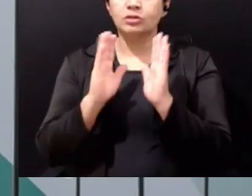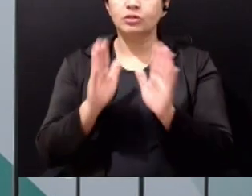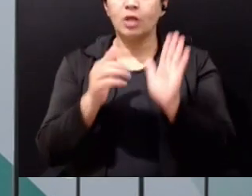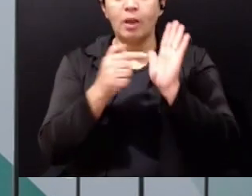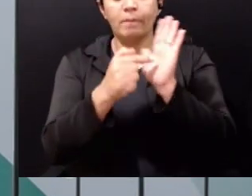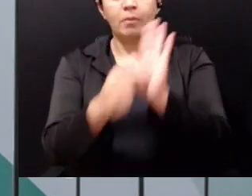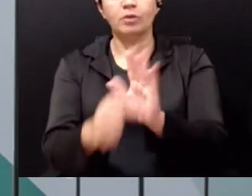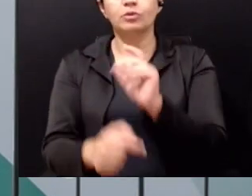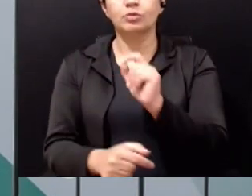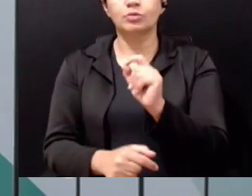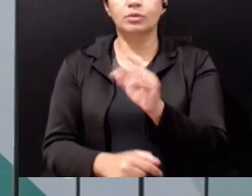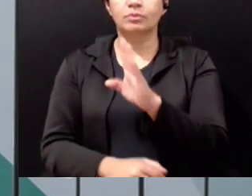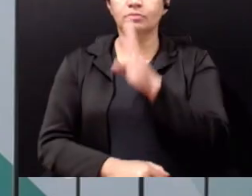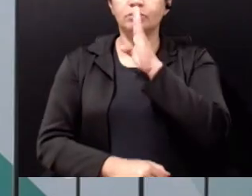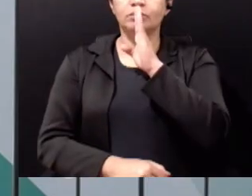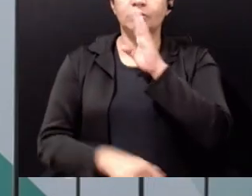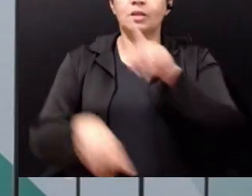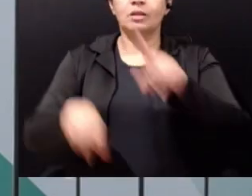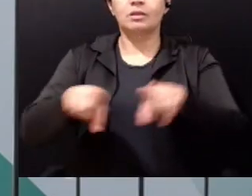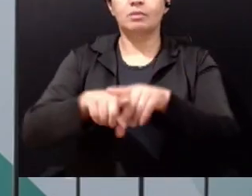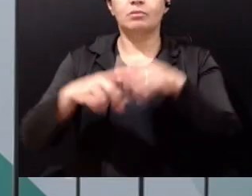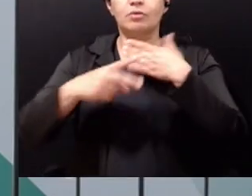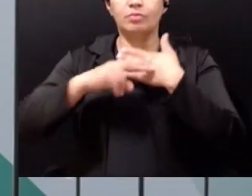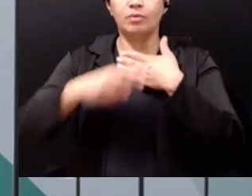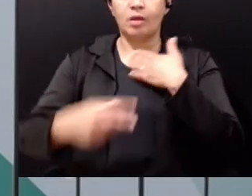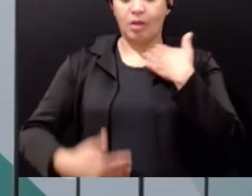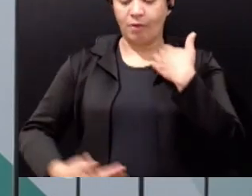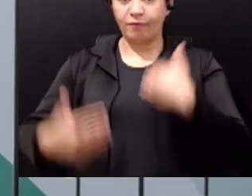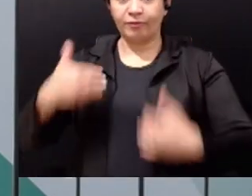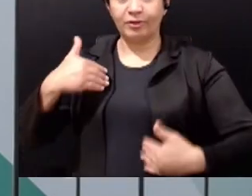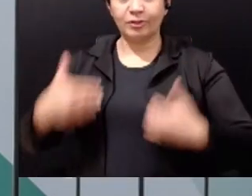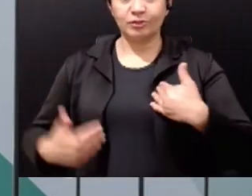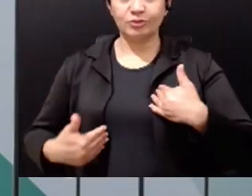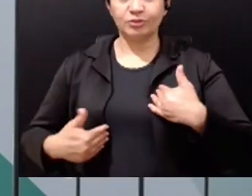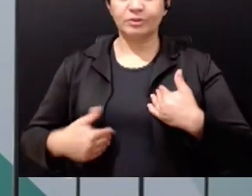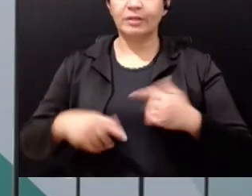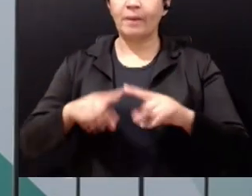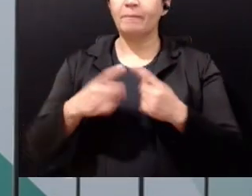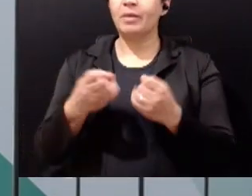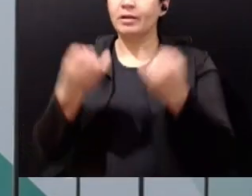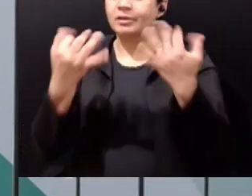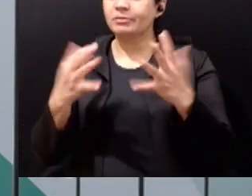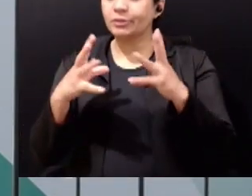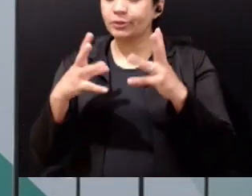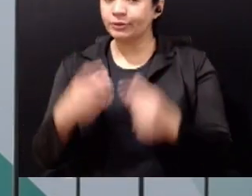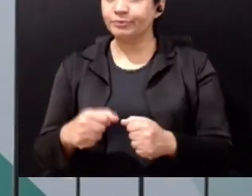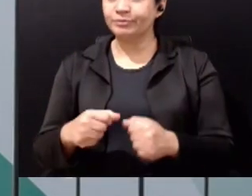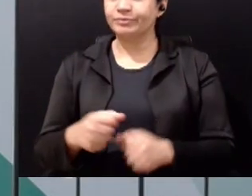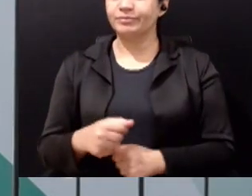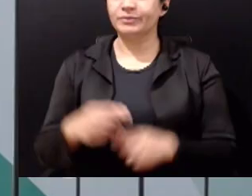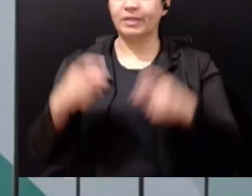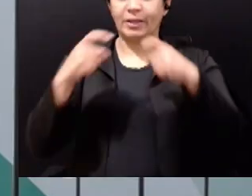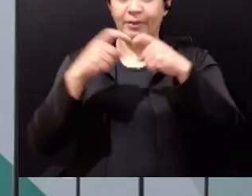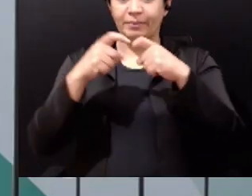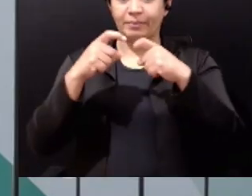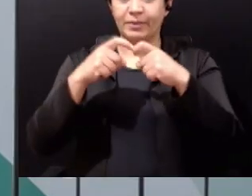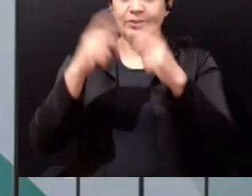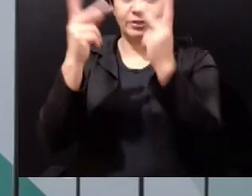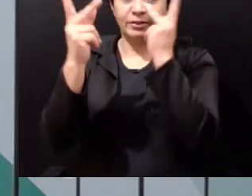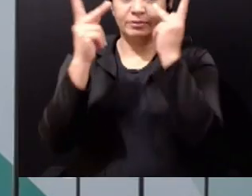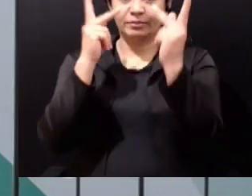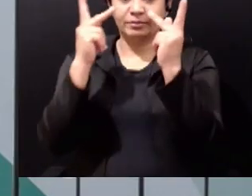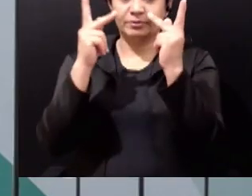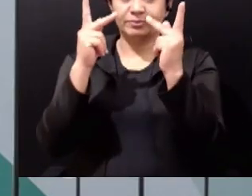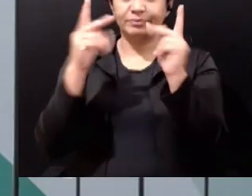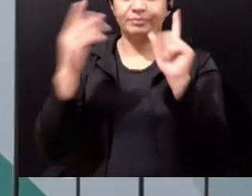silêncio também tem impactos fisiológicos. E quem explica tudo sobre esse assunto é a médica psiquiatra Jaqueline